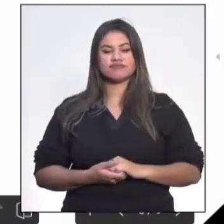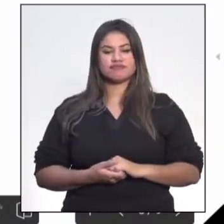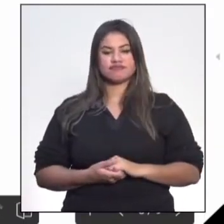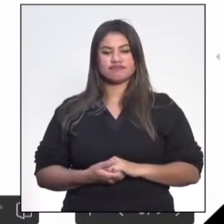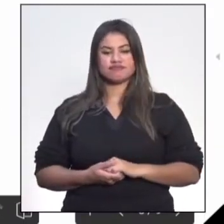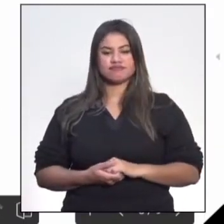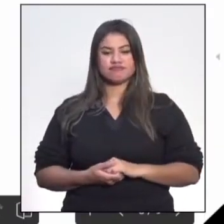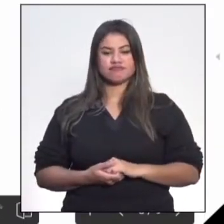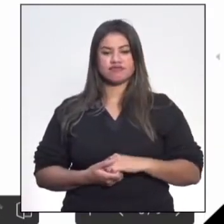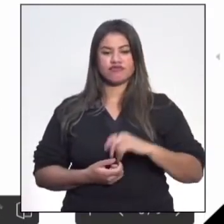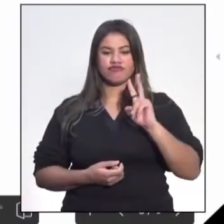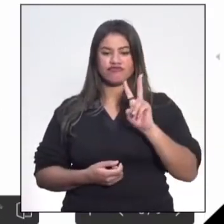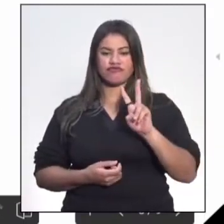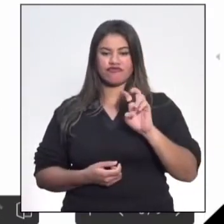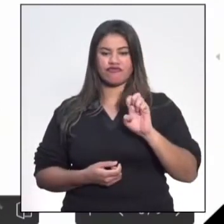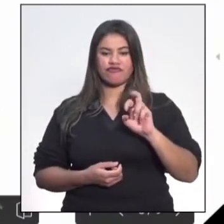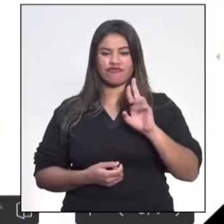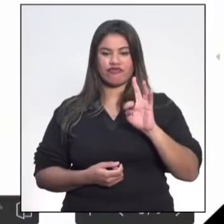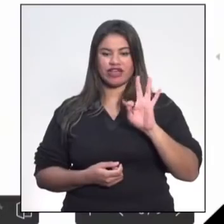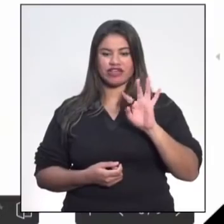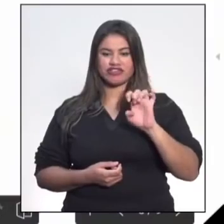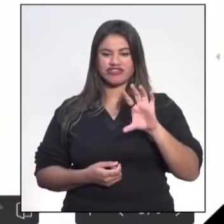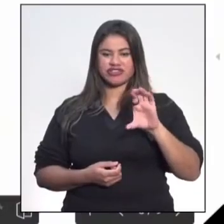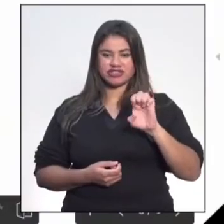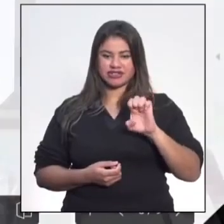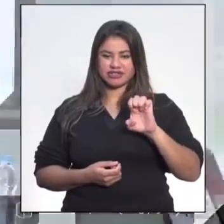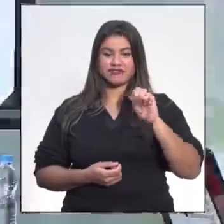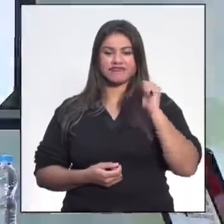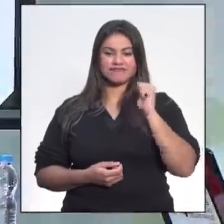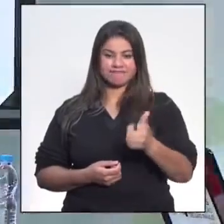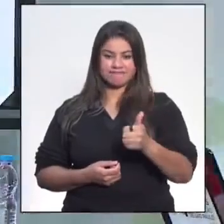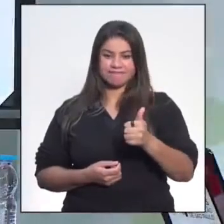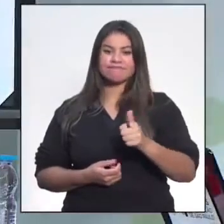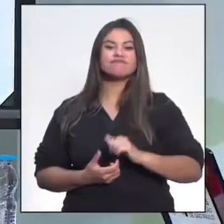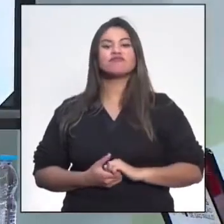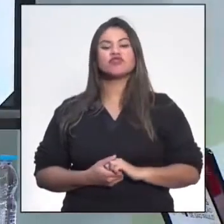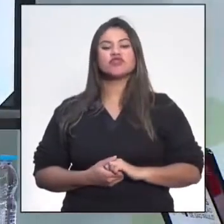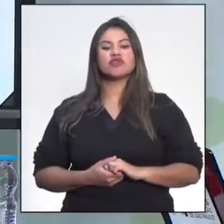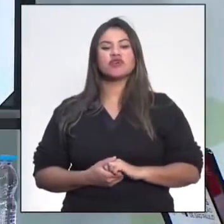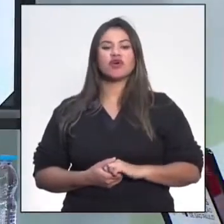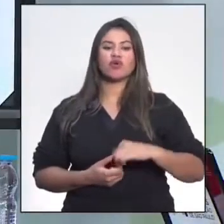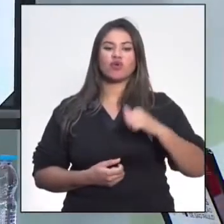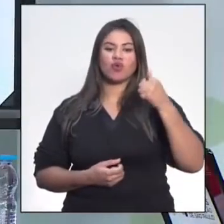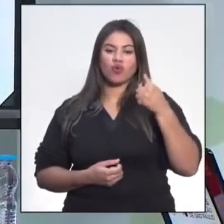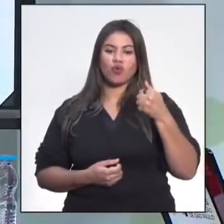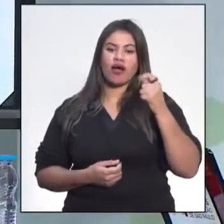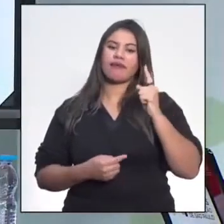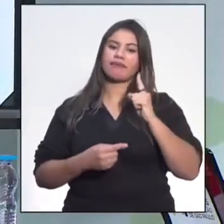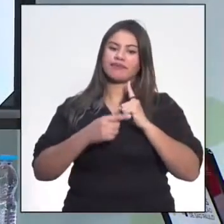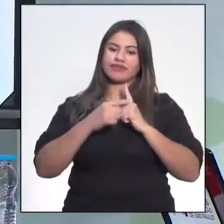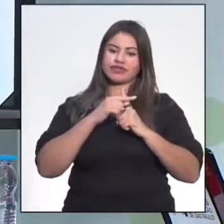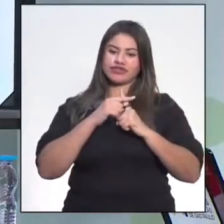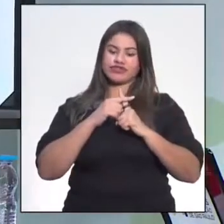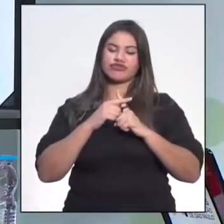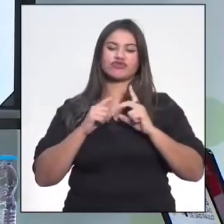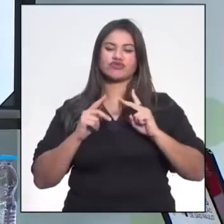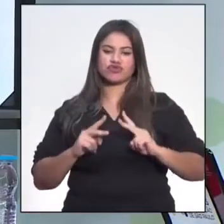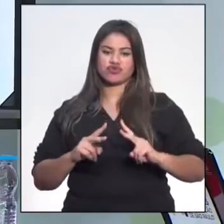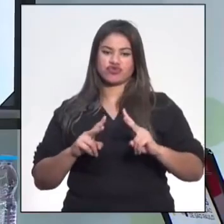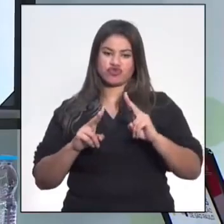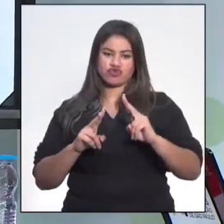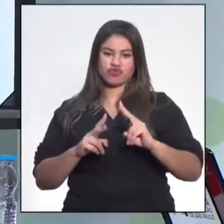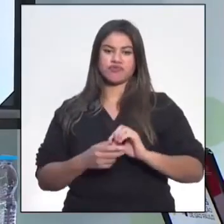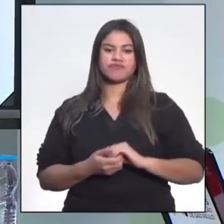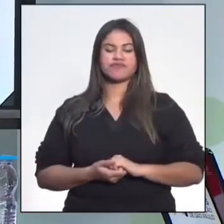aqui embaixo é o meu vértice. Tudo bem? Então, é o seguinte. Olha, o valor do A era positivo, a concavidade continuou voltada para